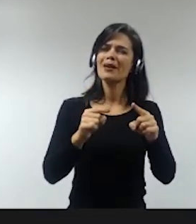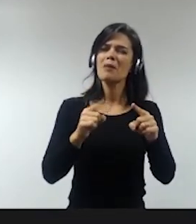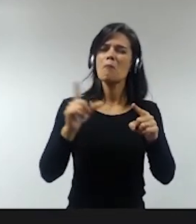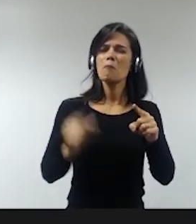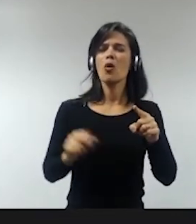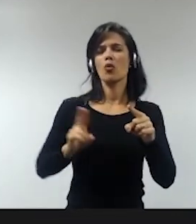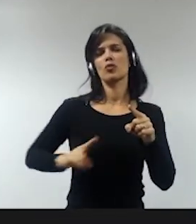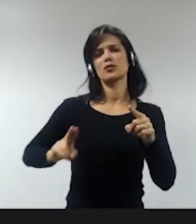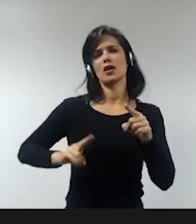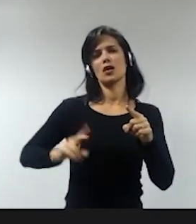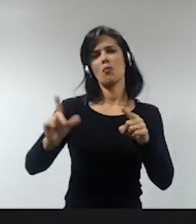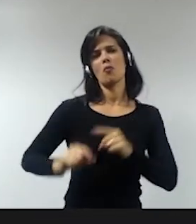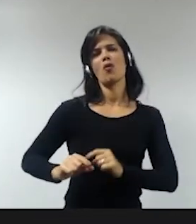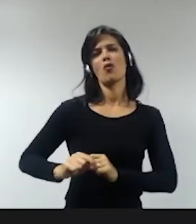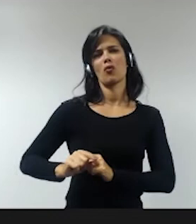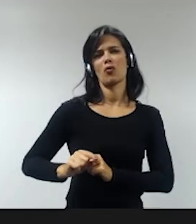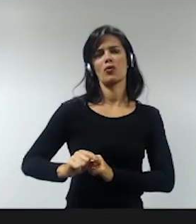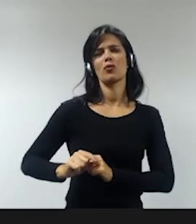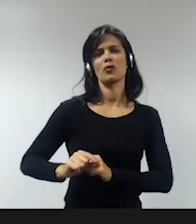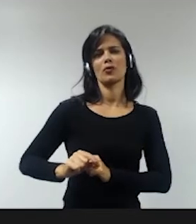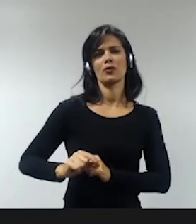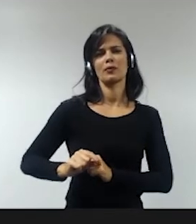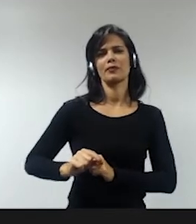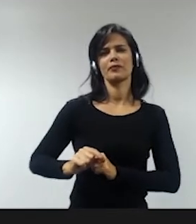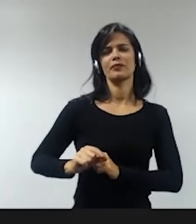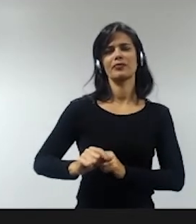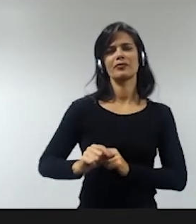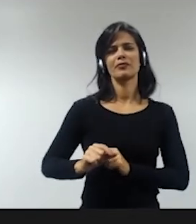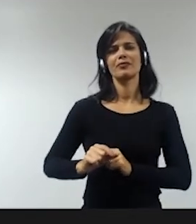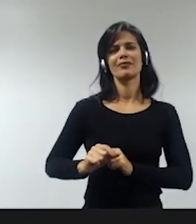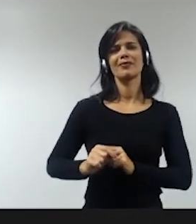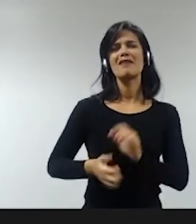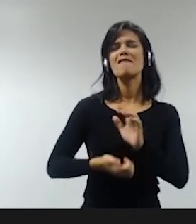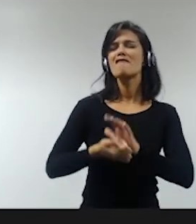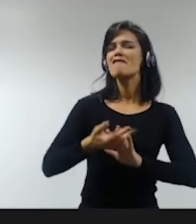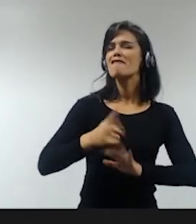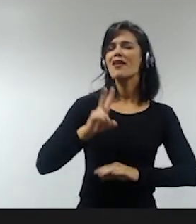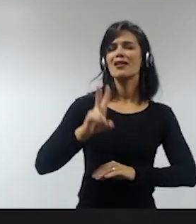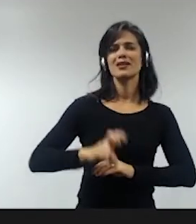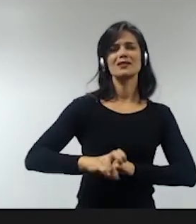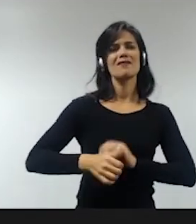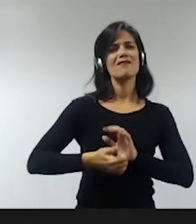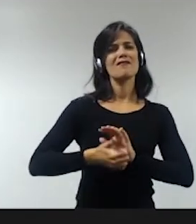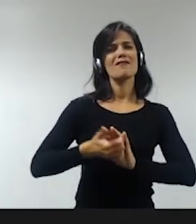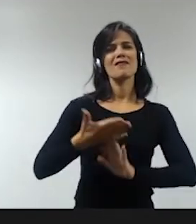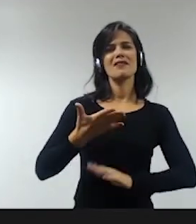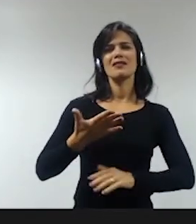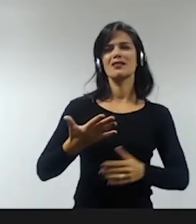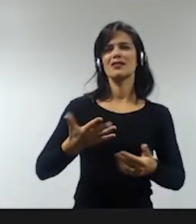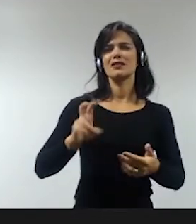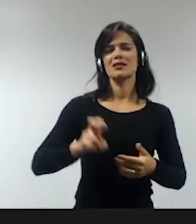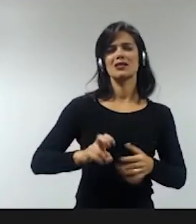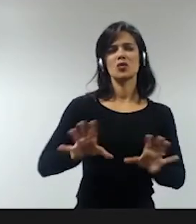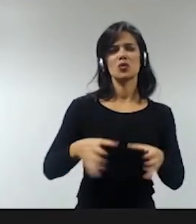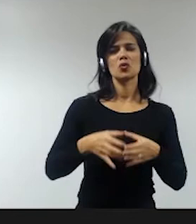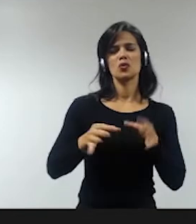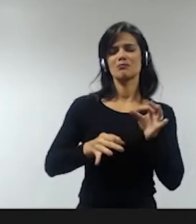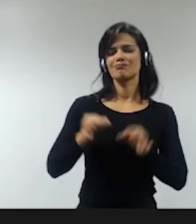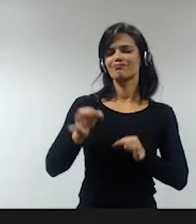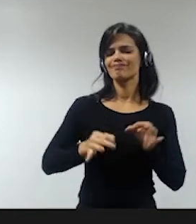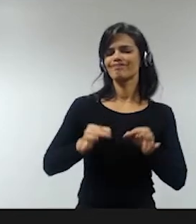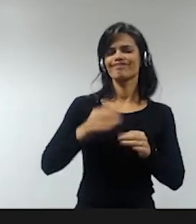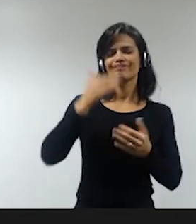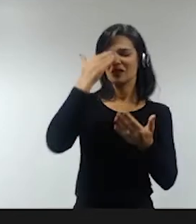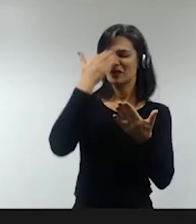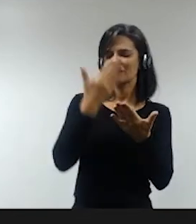verdade. E muitas vezes, pelo próprio judiciário, havia uma descrença